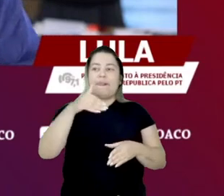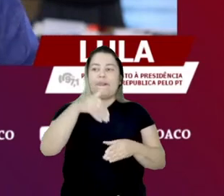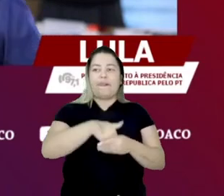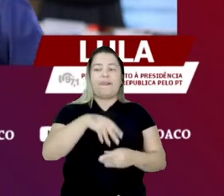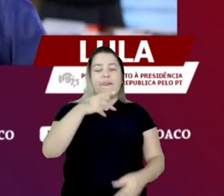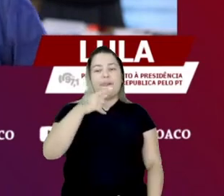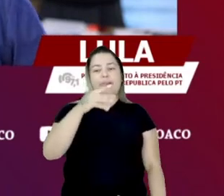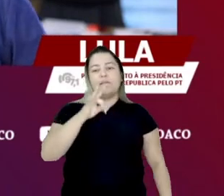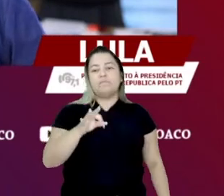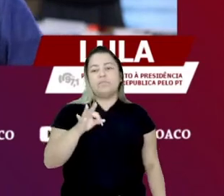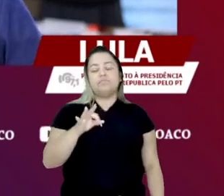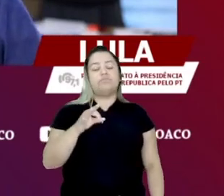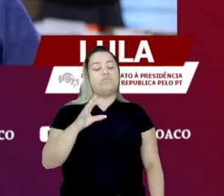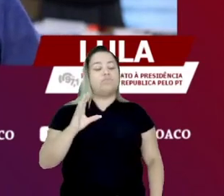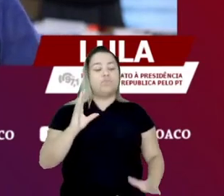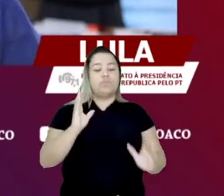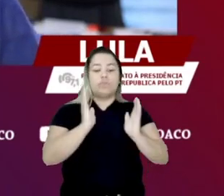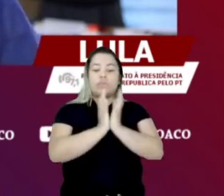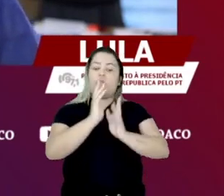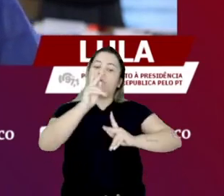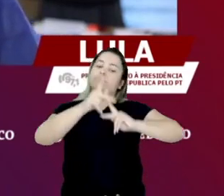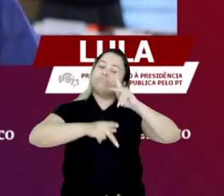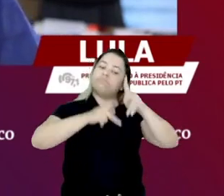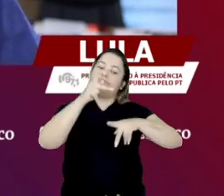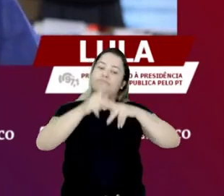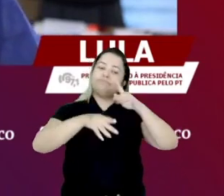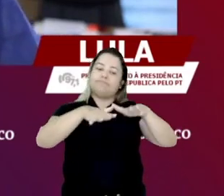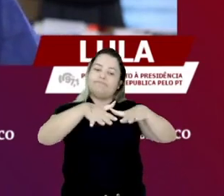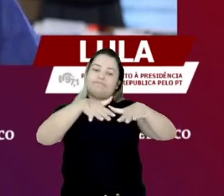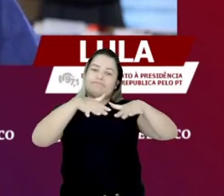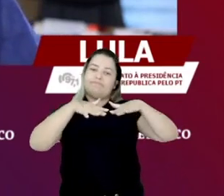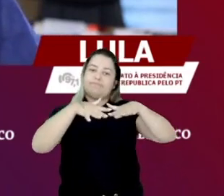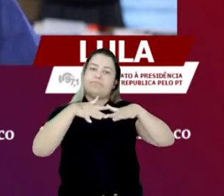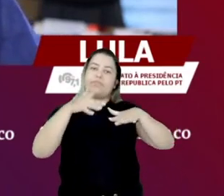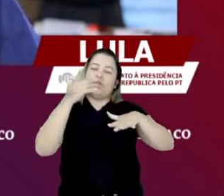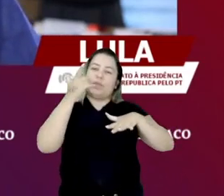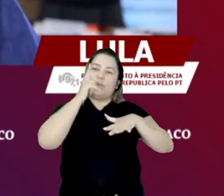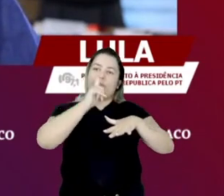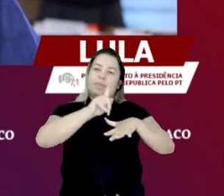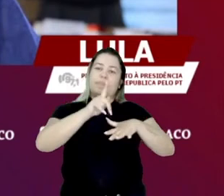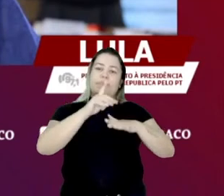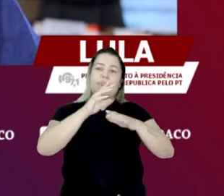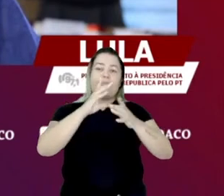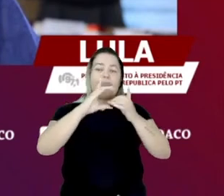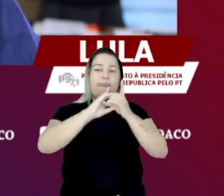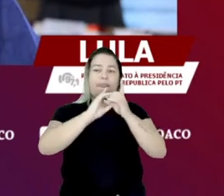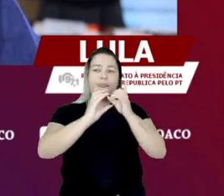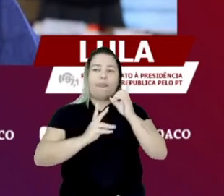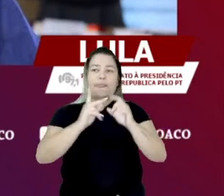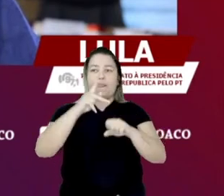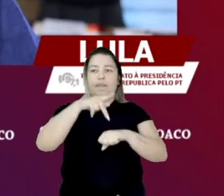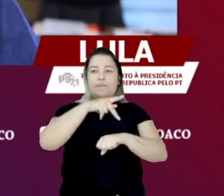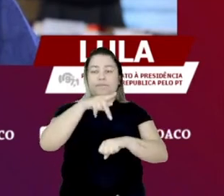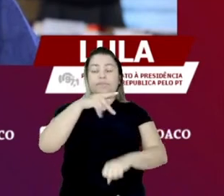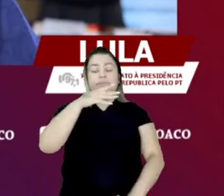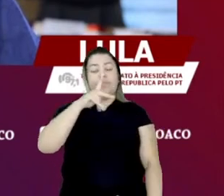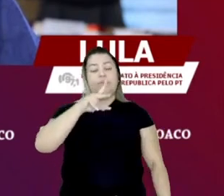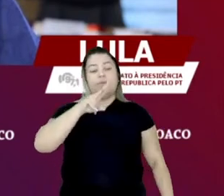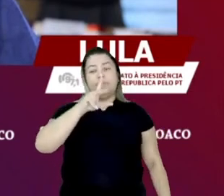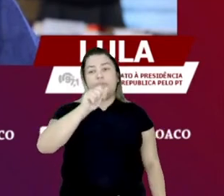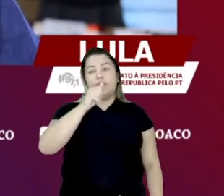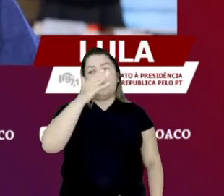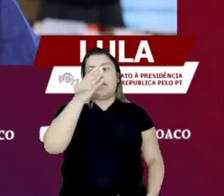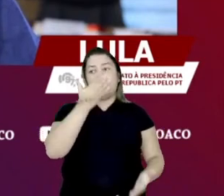Jato foi, na verdade, o falso jato, né? Sim, para promover o até então juiz Sérgio Moro. Lula, depois